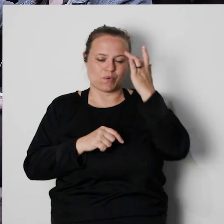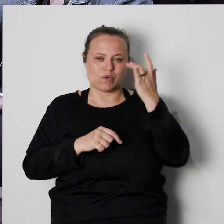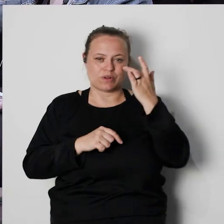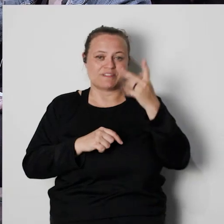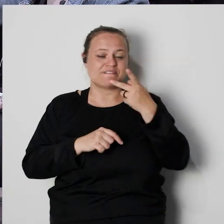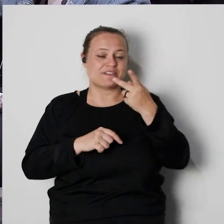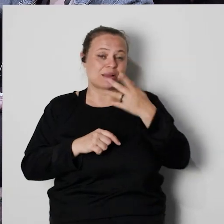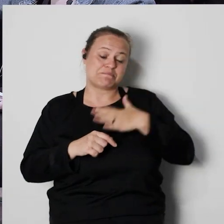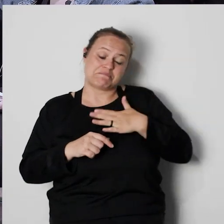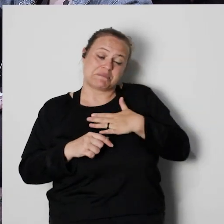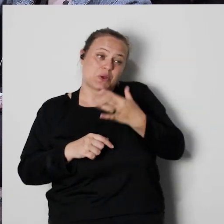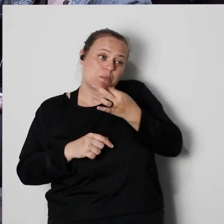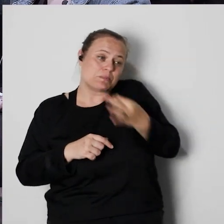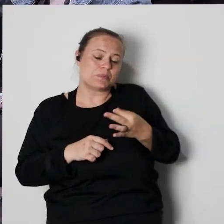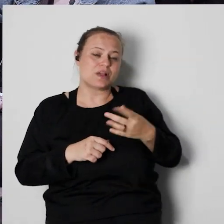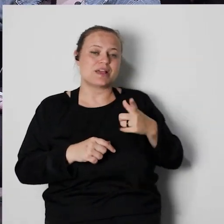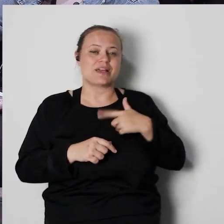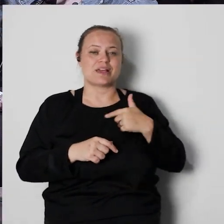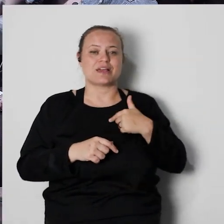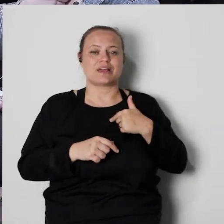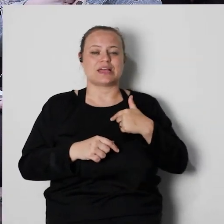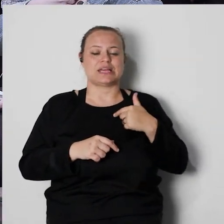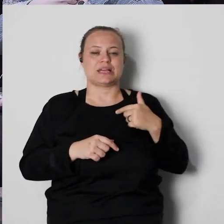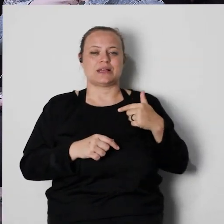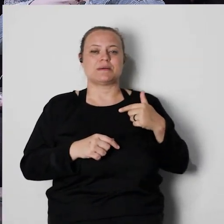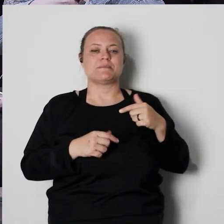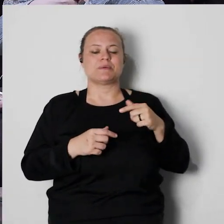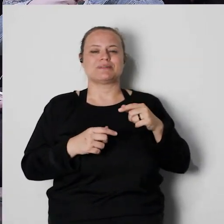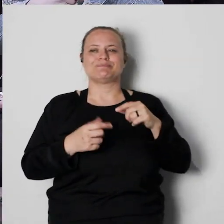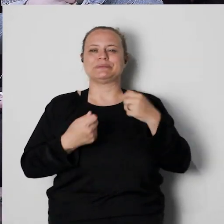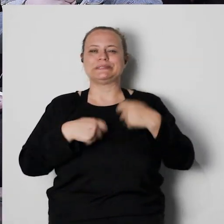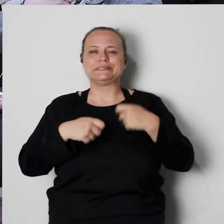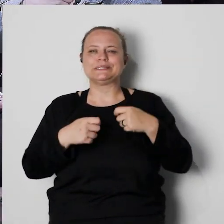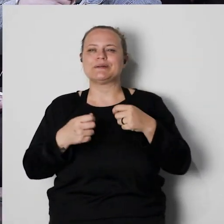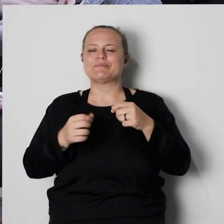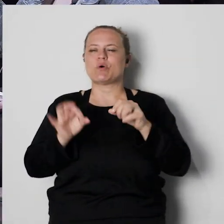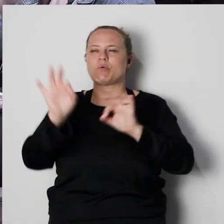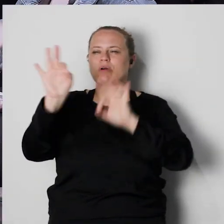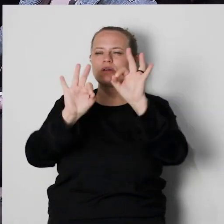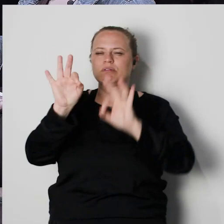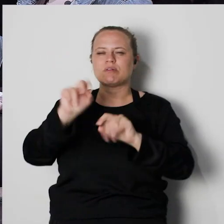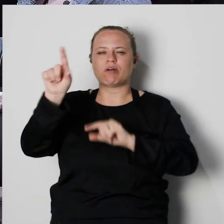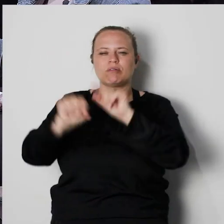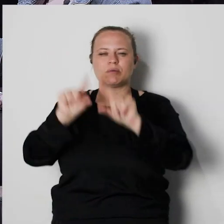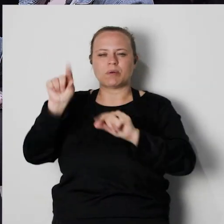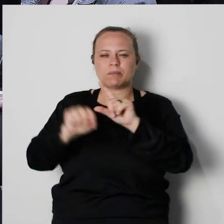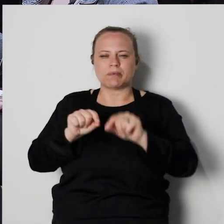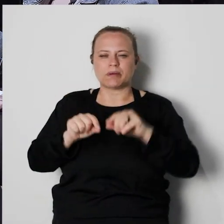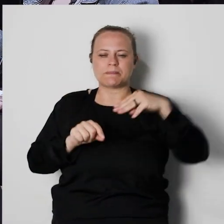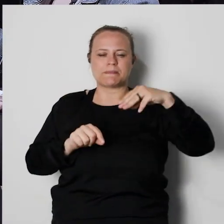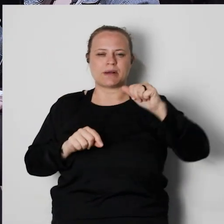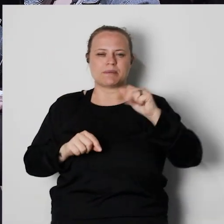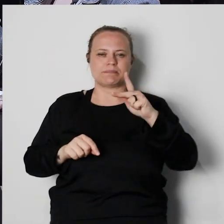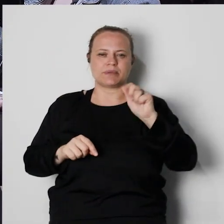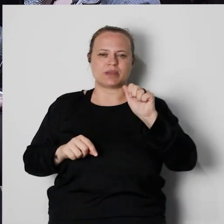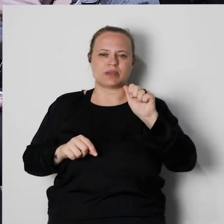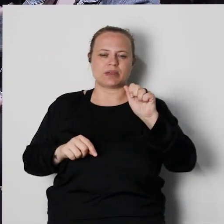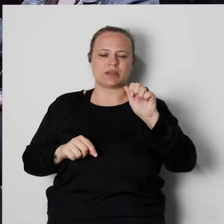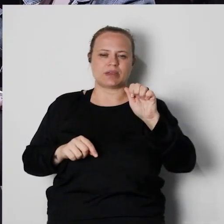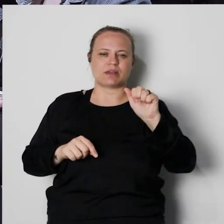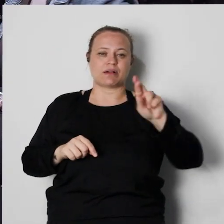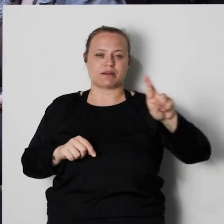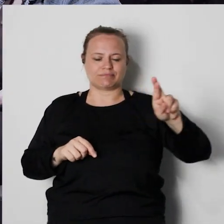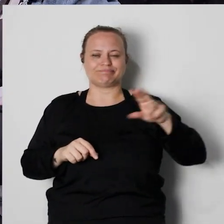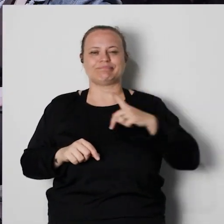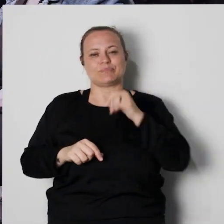e produzindo a parte nas redes, que a gente vai trazer nos outros entrevistados. Mas a gente tem aí um desafio que eu acho que, aí